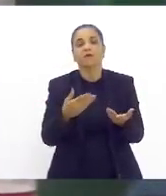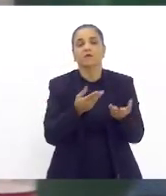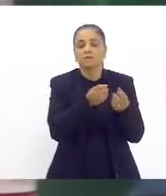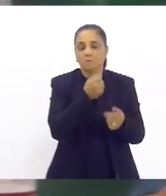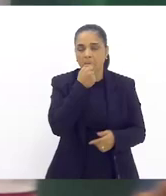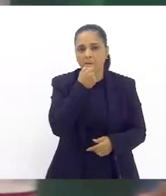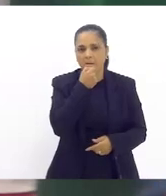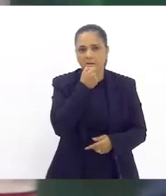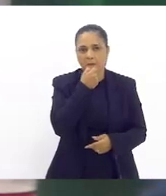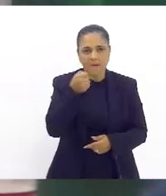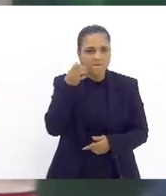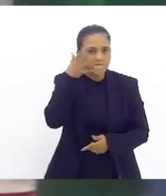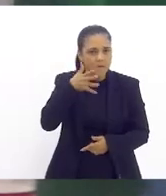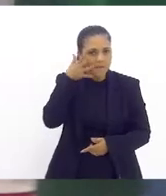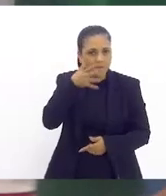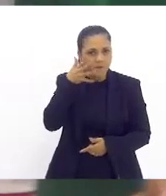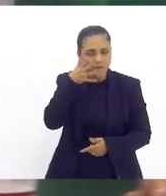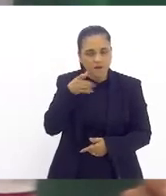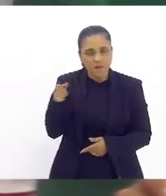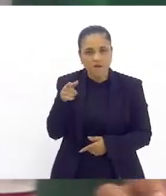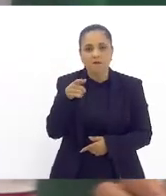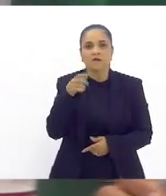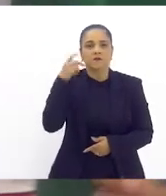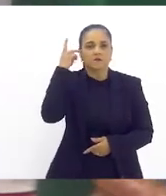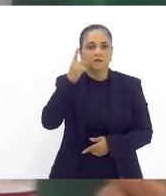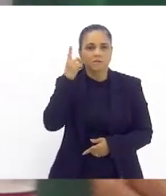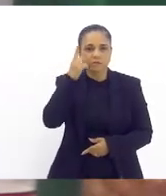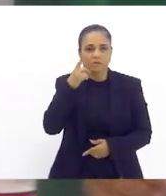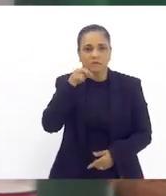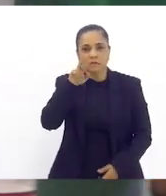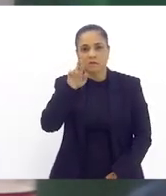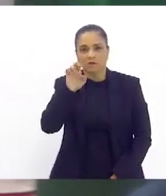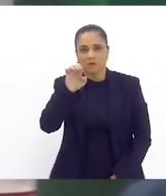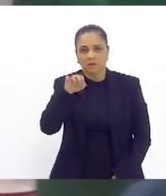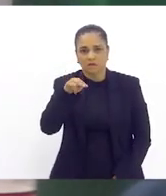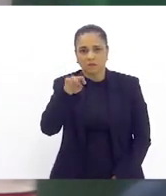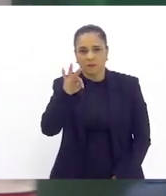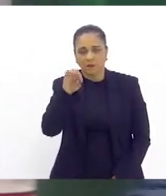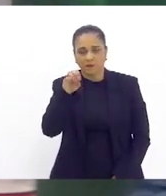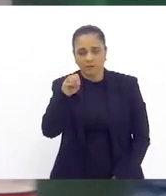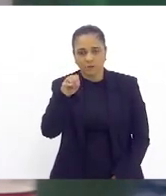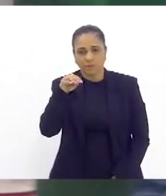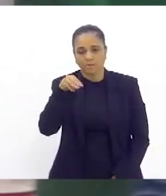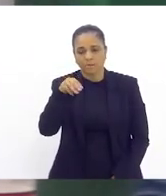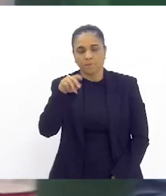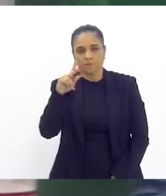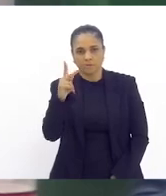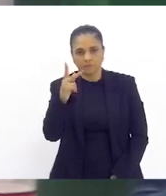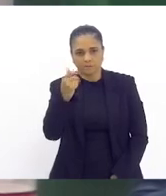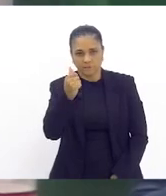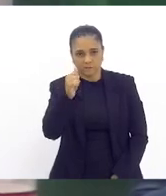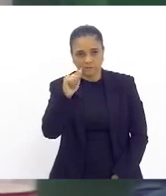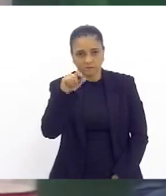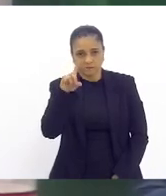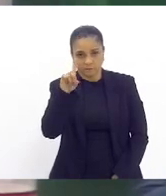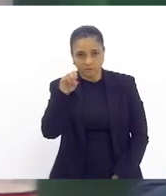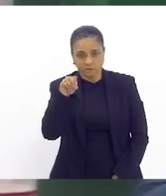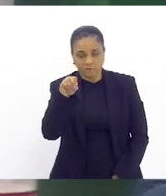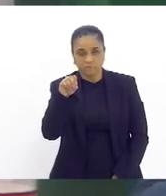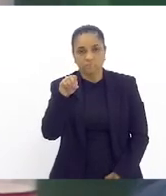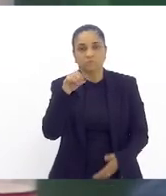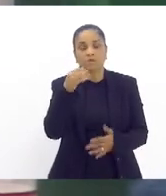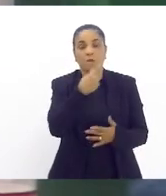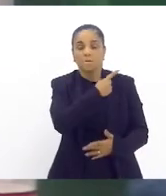a palavra para o Deputado Renato Machado que é presidente da Comissão de assuntos